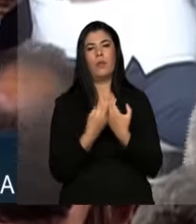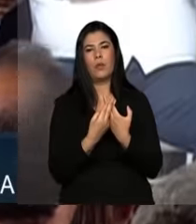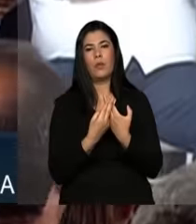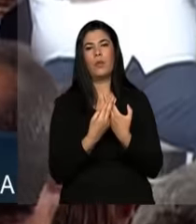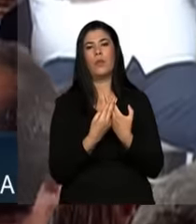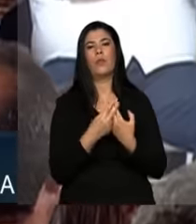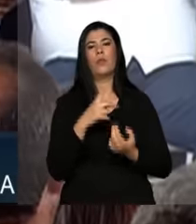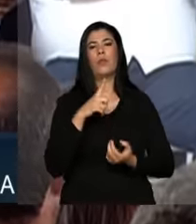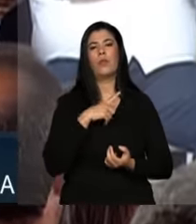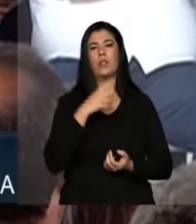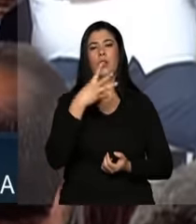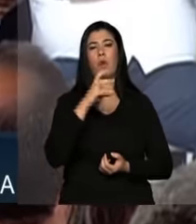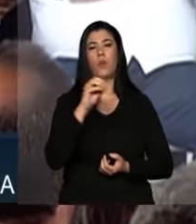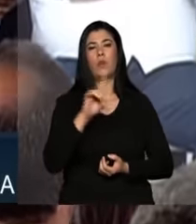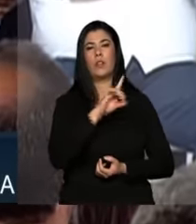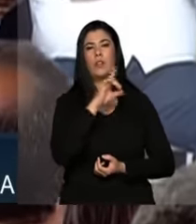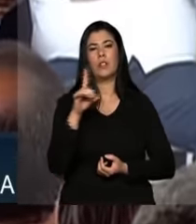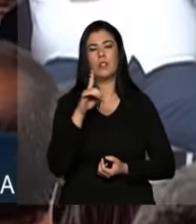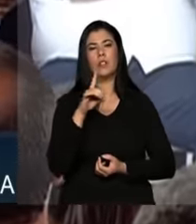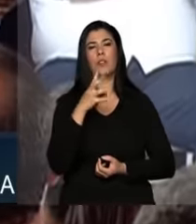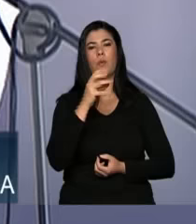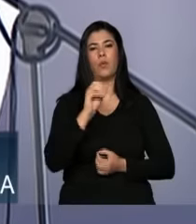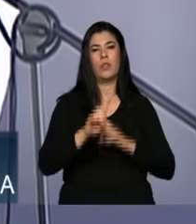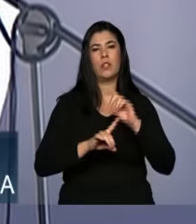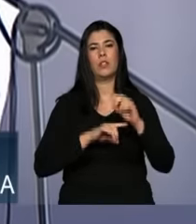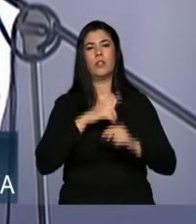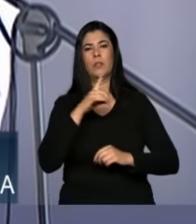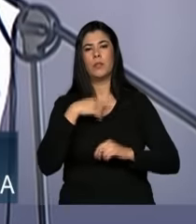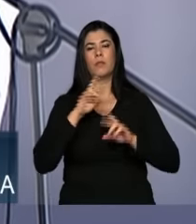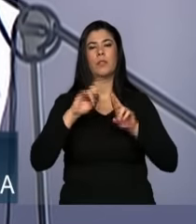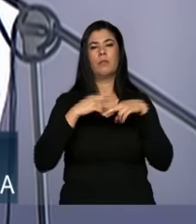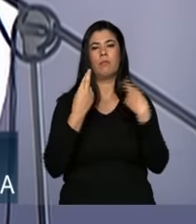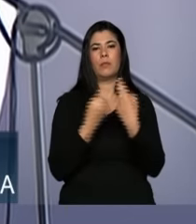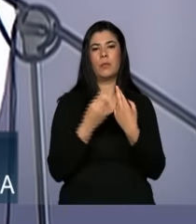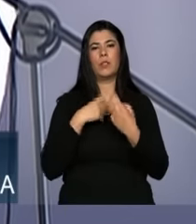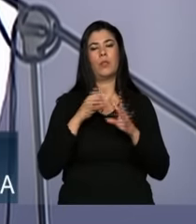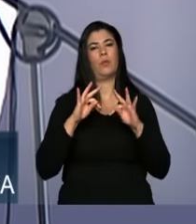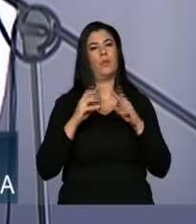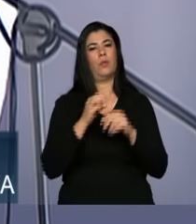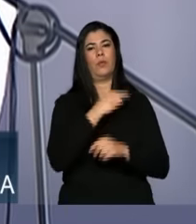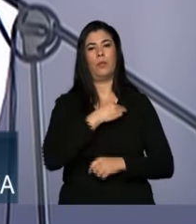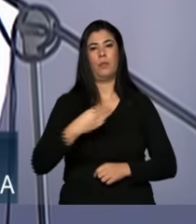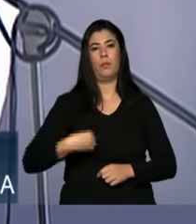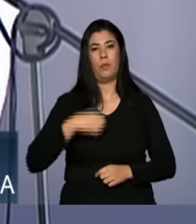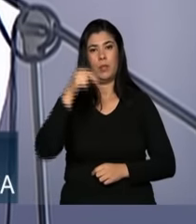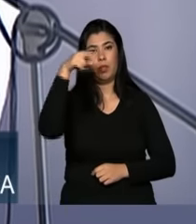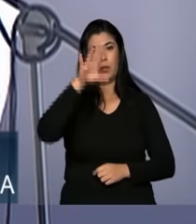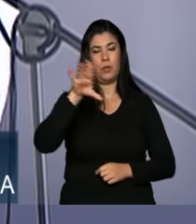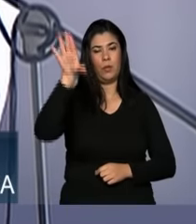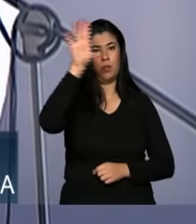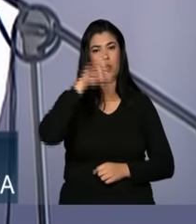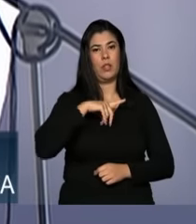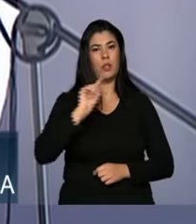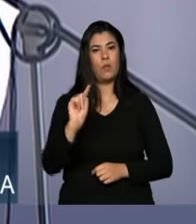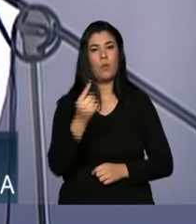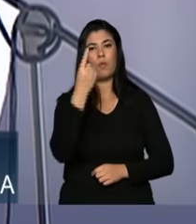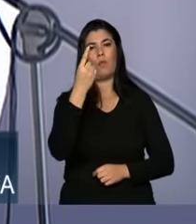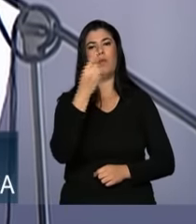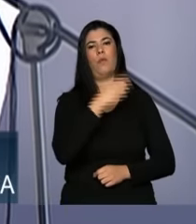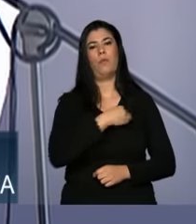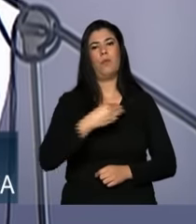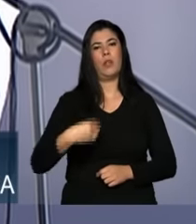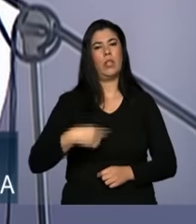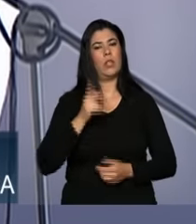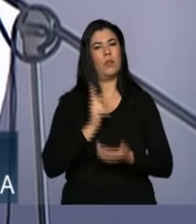40 dias com todos os governadores do Nordeste. E se tem um ministro que é a unanimidade pela atenção, pelo